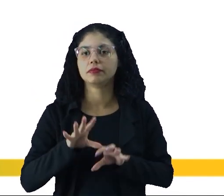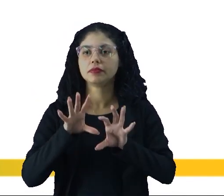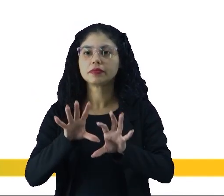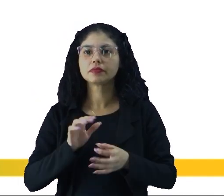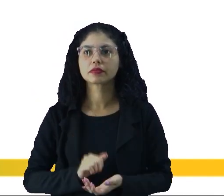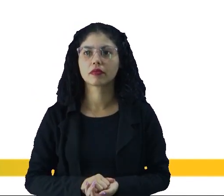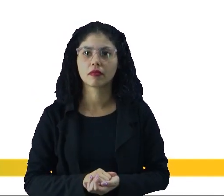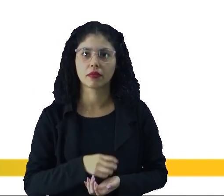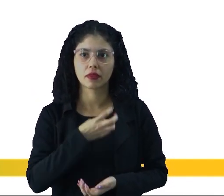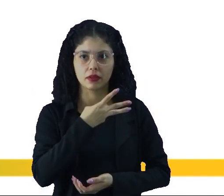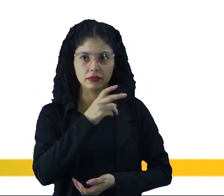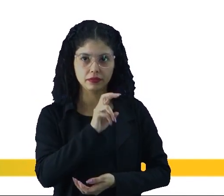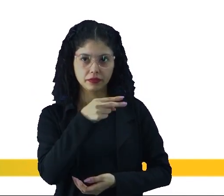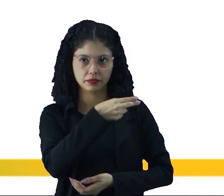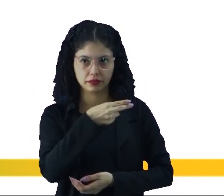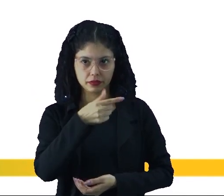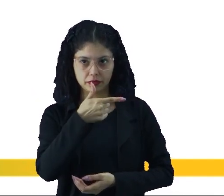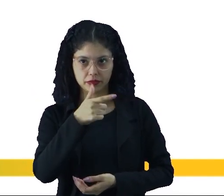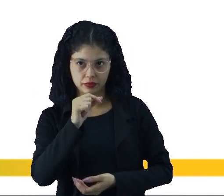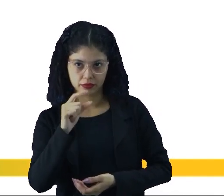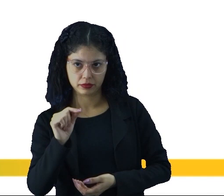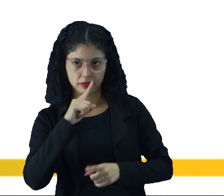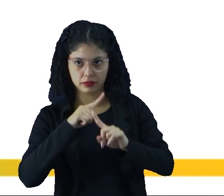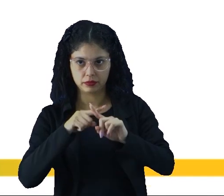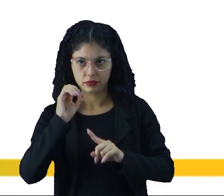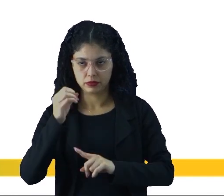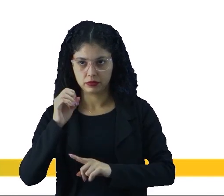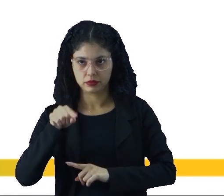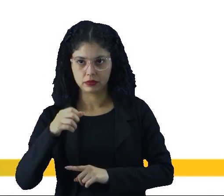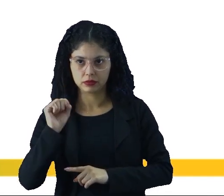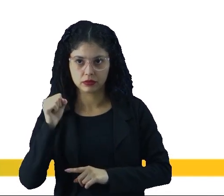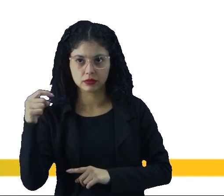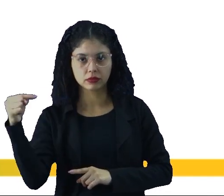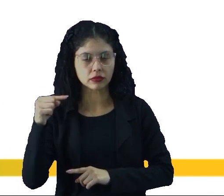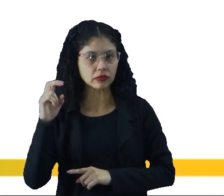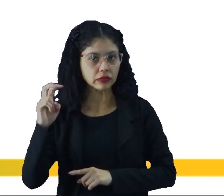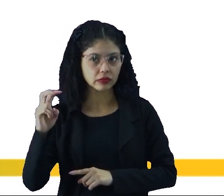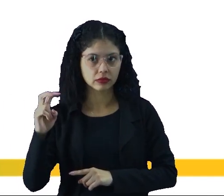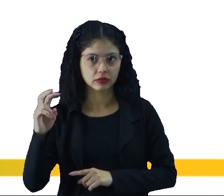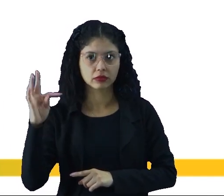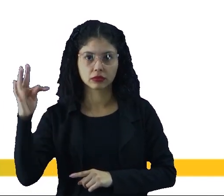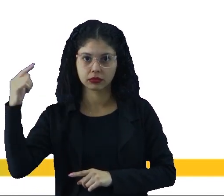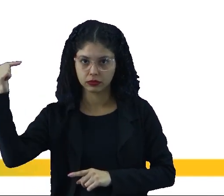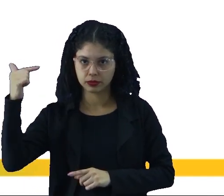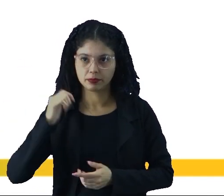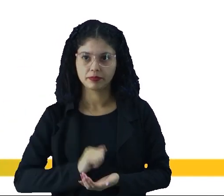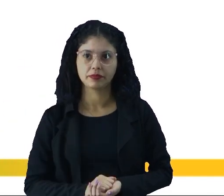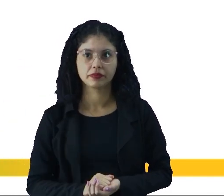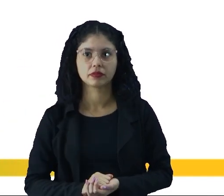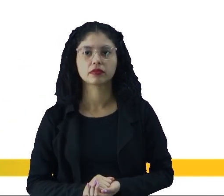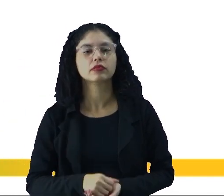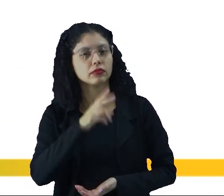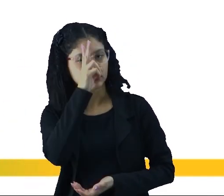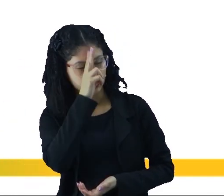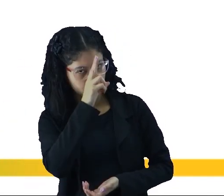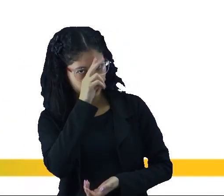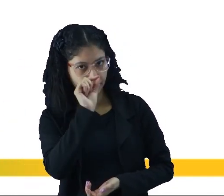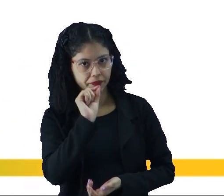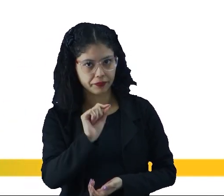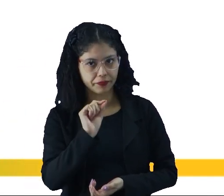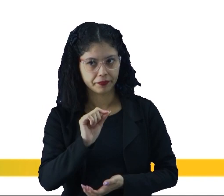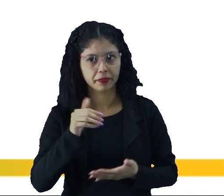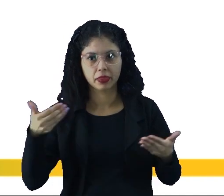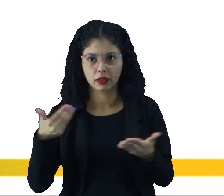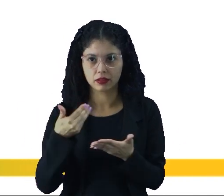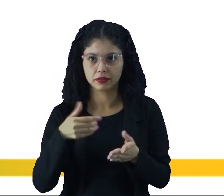assim, pessoal. 35 igual a 200 vezes 0,8 menos 5t ao quadrado. Lembrando